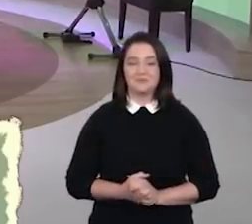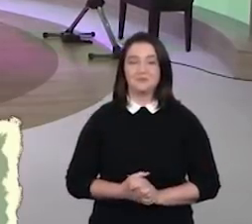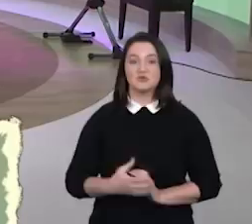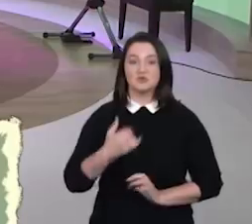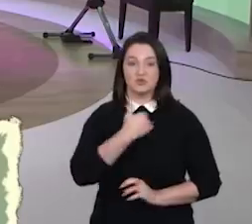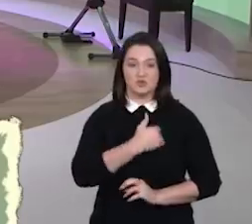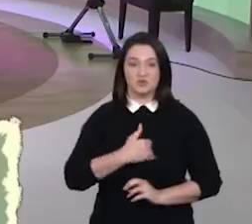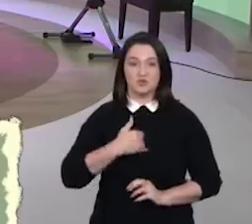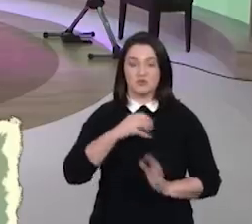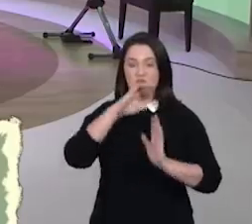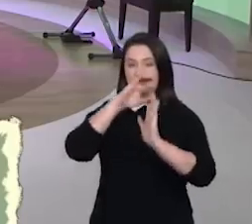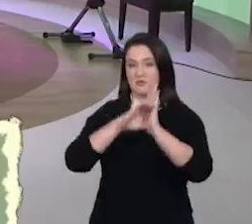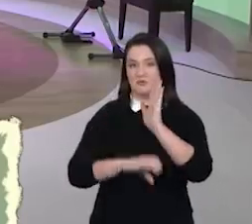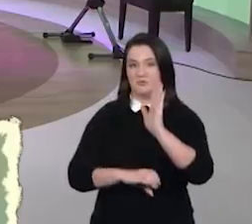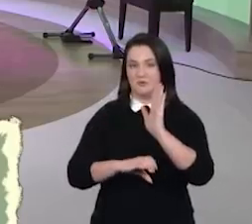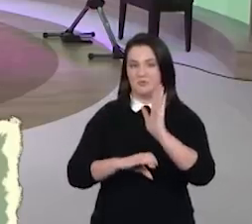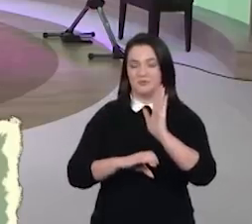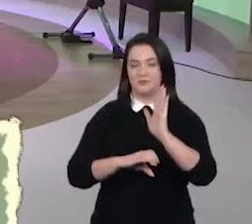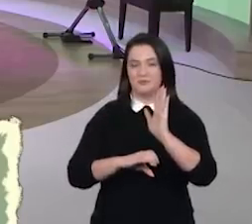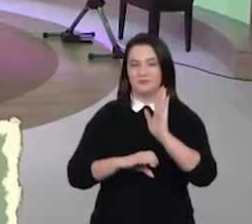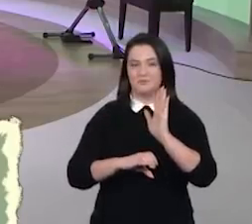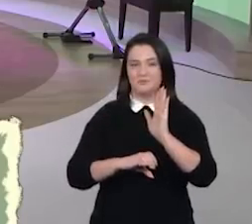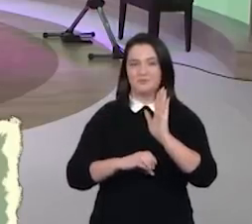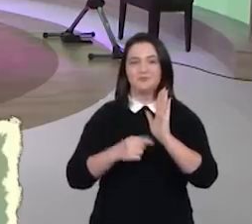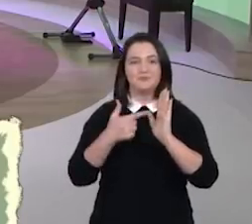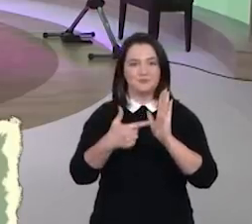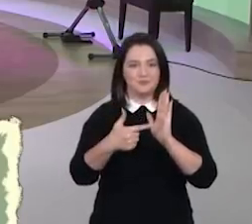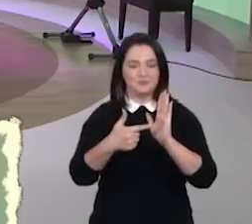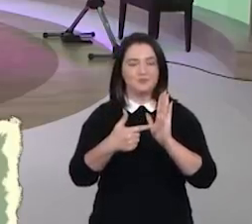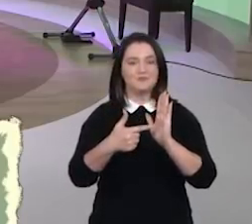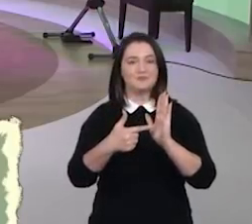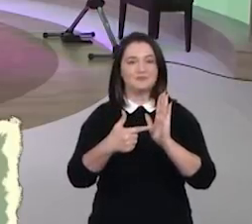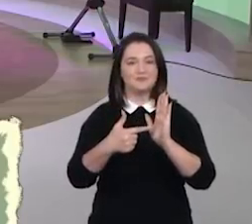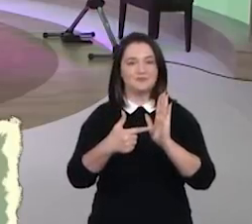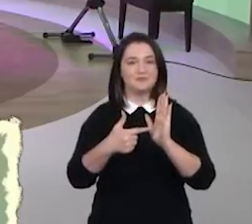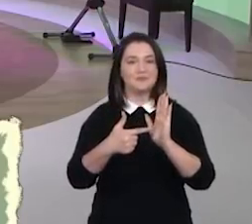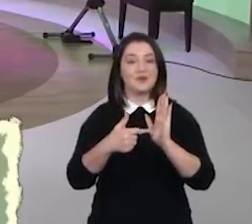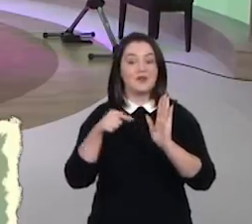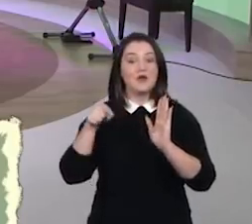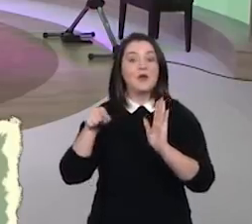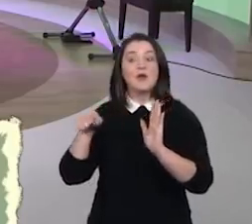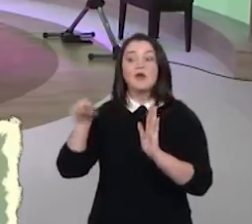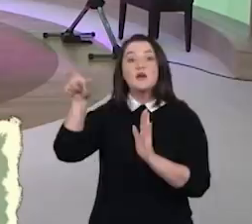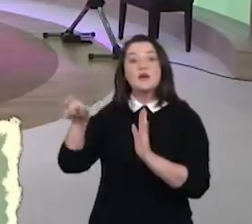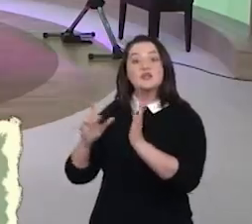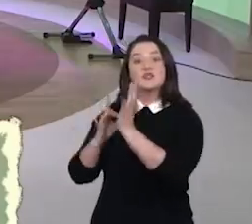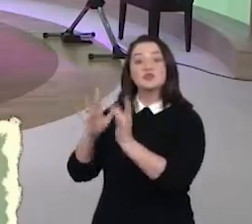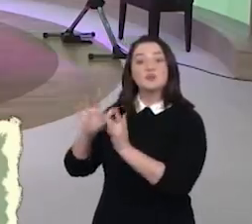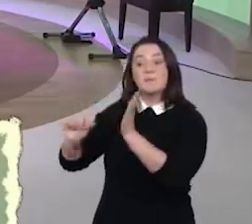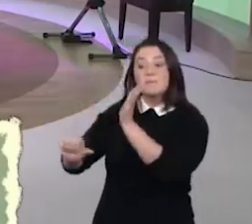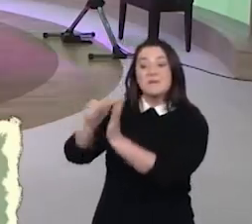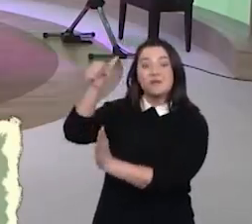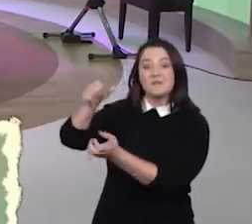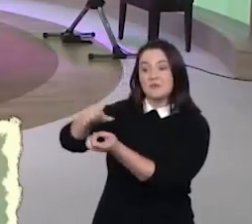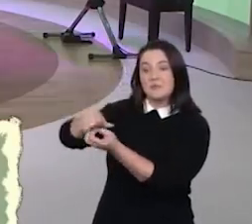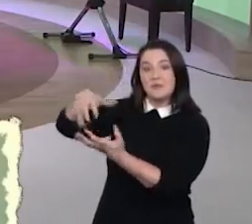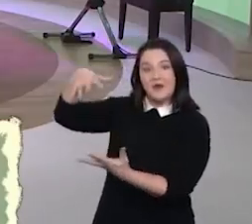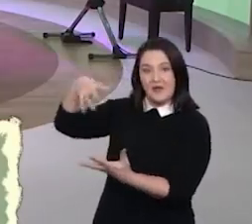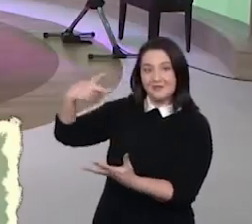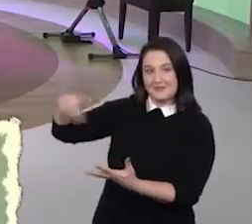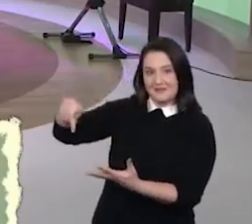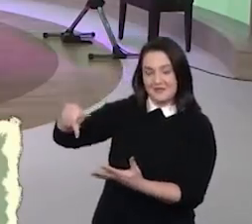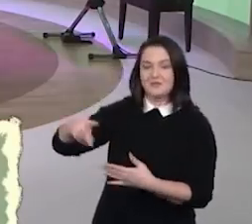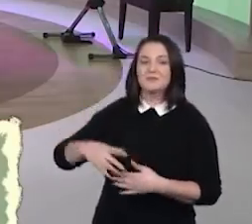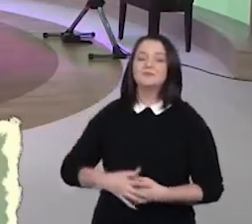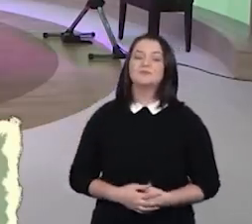Capítulo João, capítulo 2, é o primeiro milagre de Jesus. Primeiro